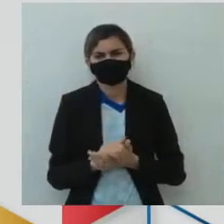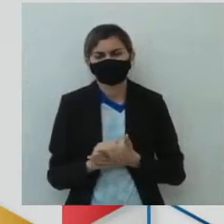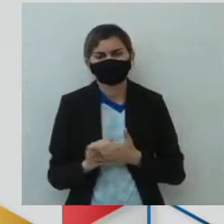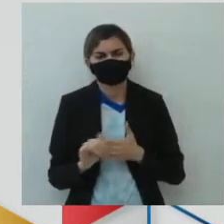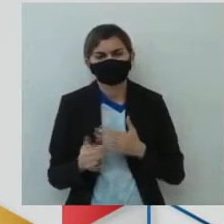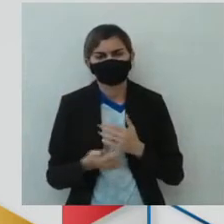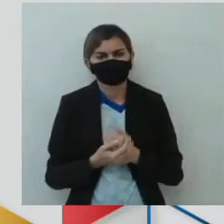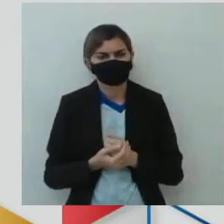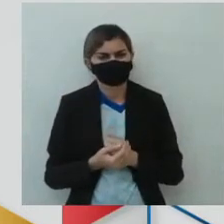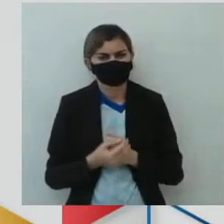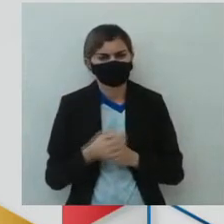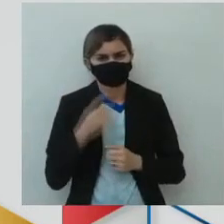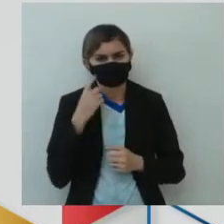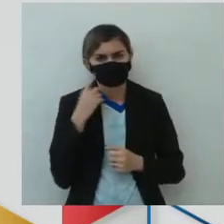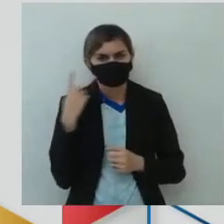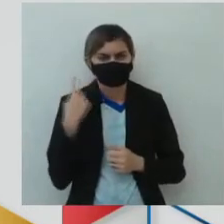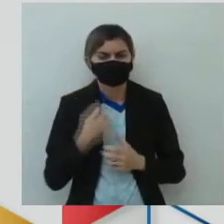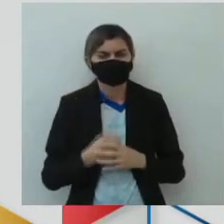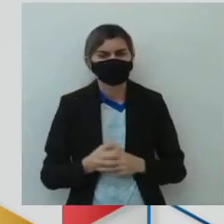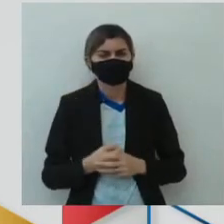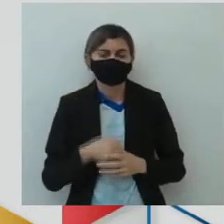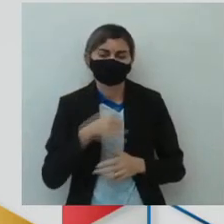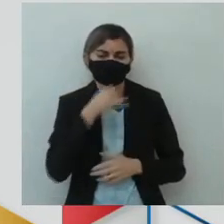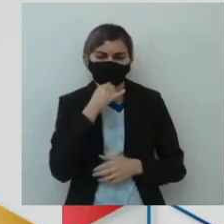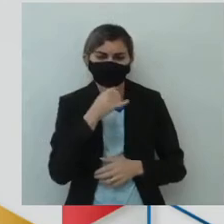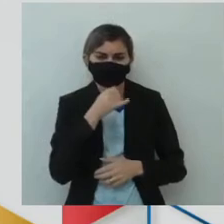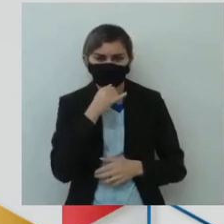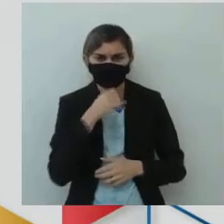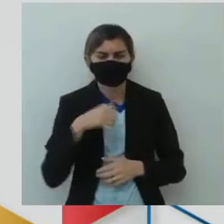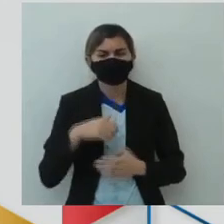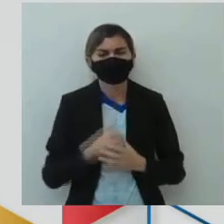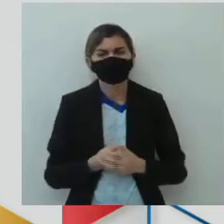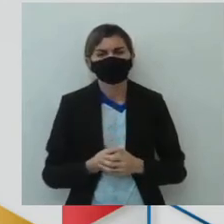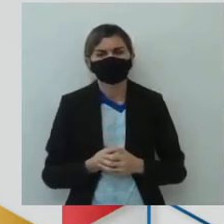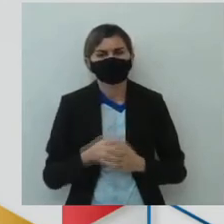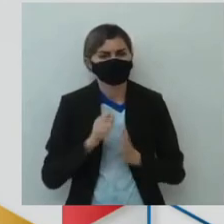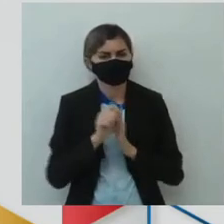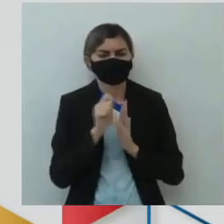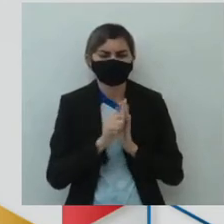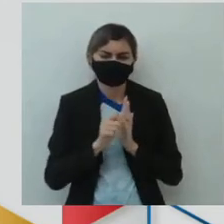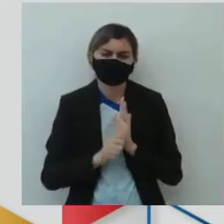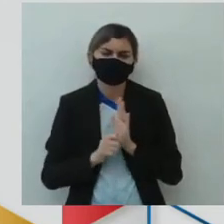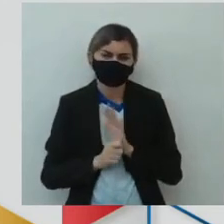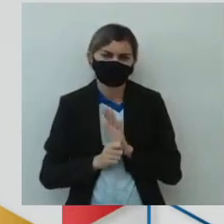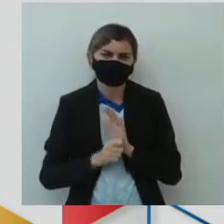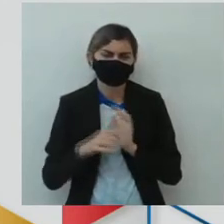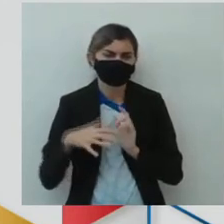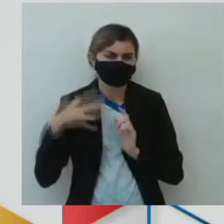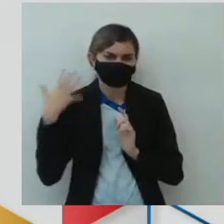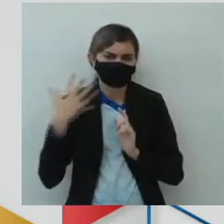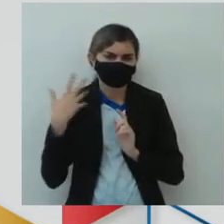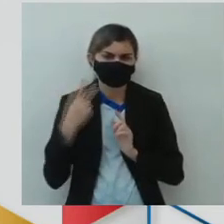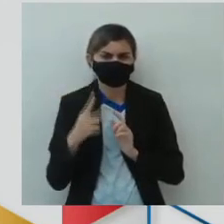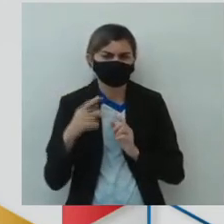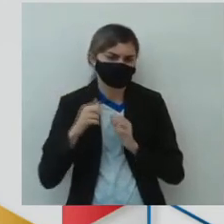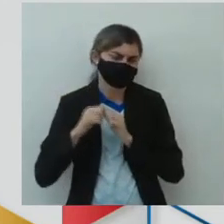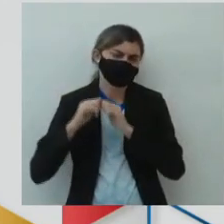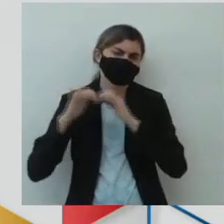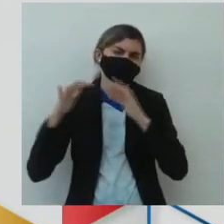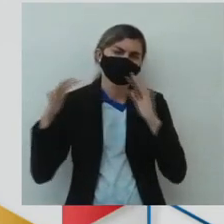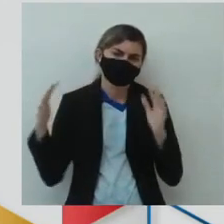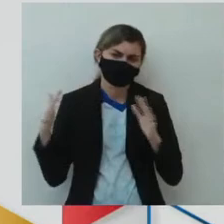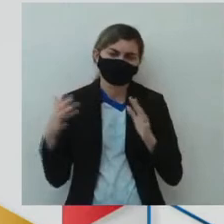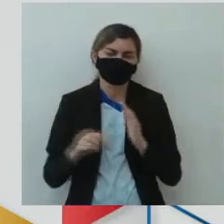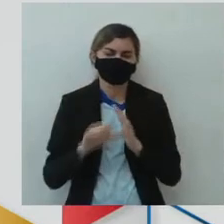paz o rei Wizard por exemplo mas triplo para quem escreveu o seu discurso lá no sonho